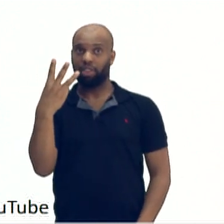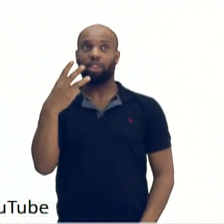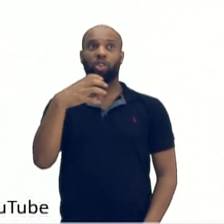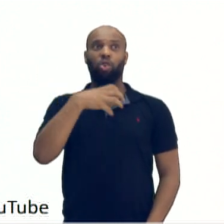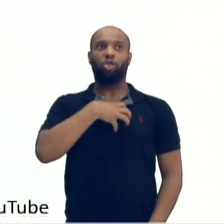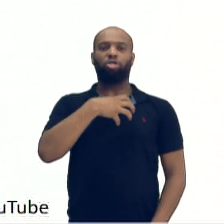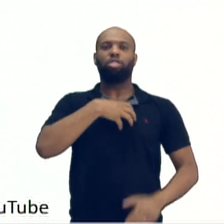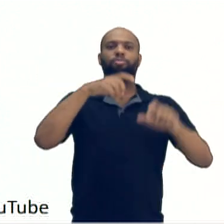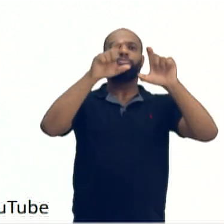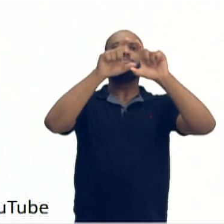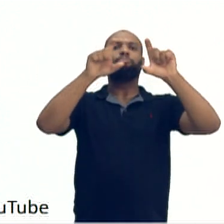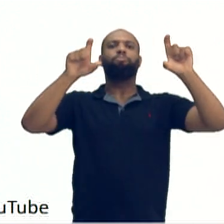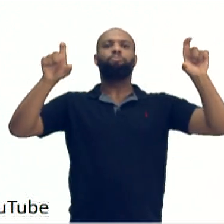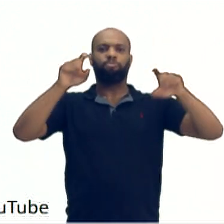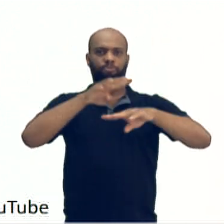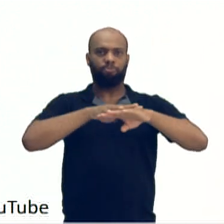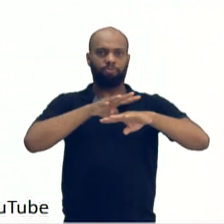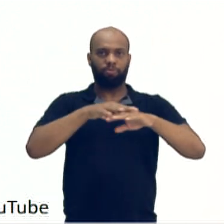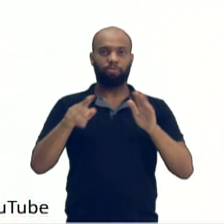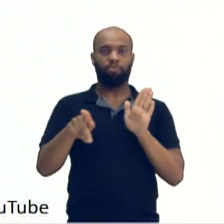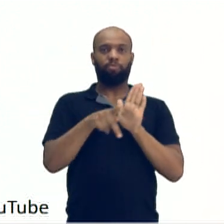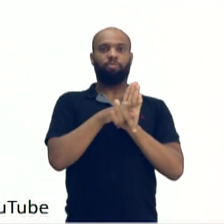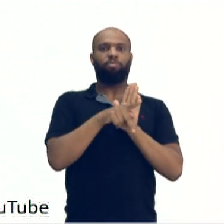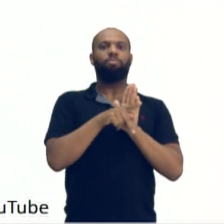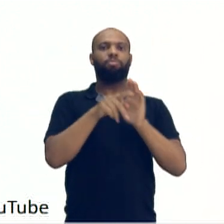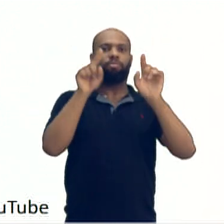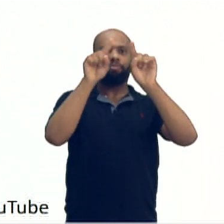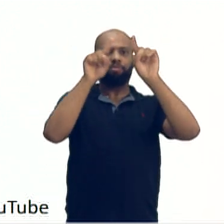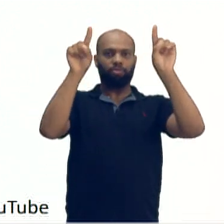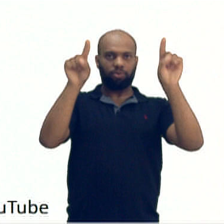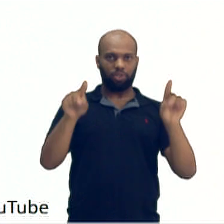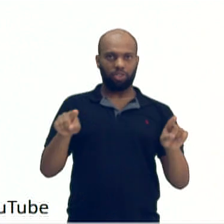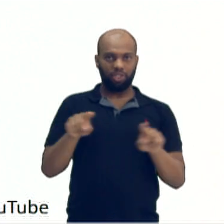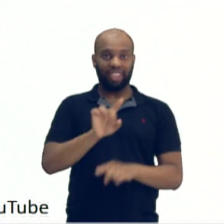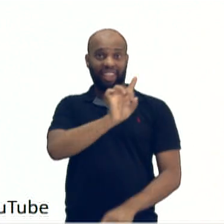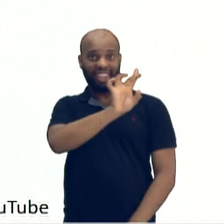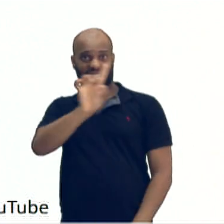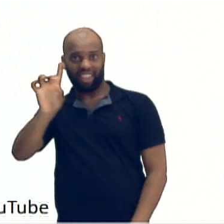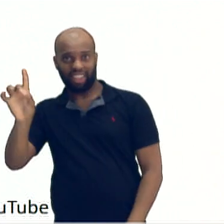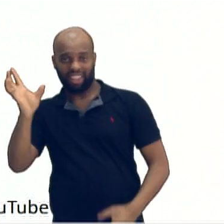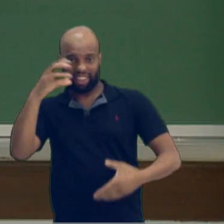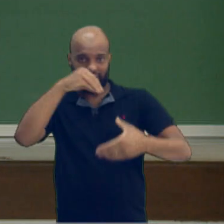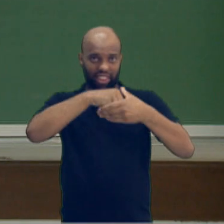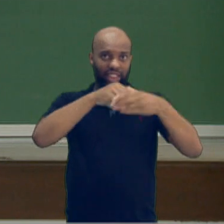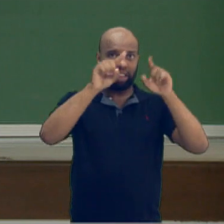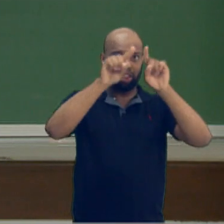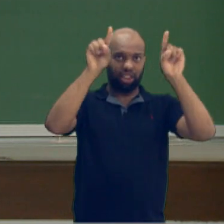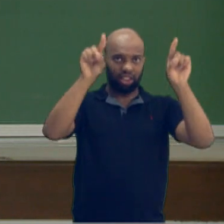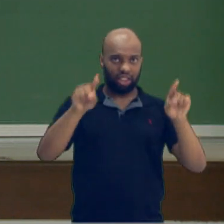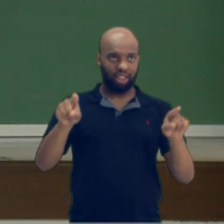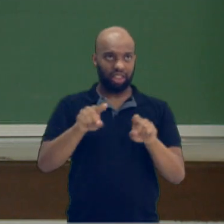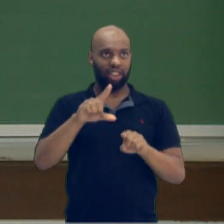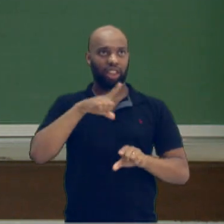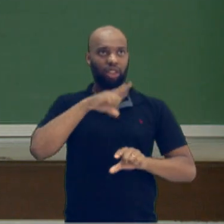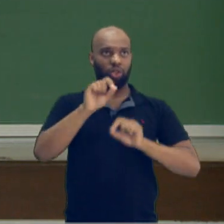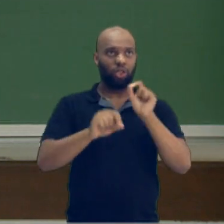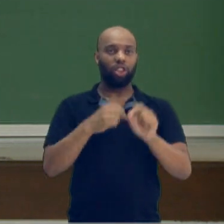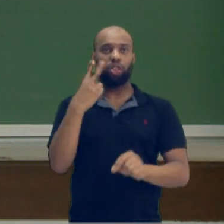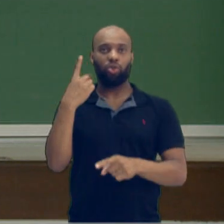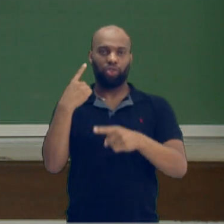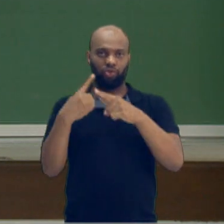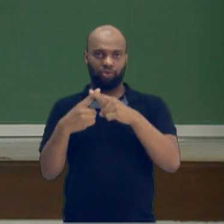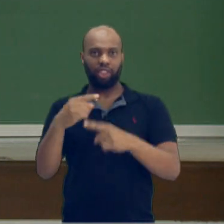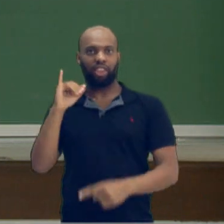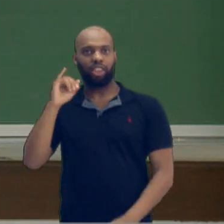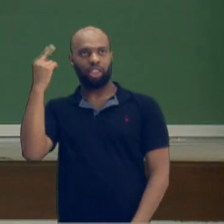forma essa matriz, né, vai ser igual a quem? Cada elemento vai ser constituído de 2 vezes o valor do i ao quadrado